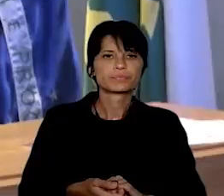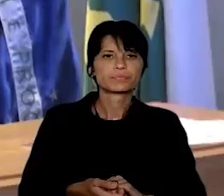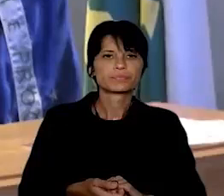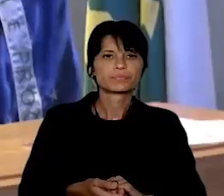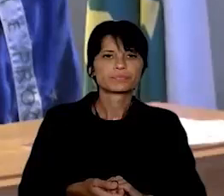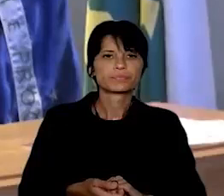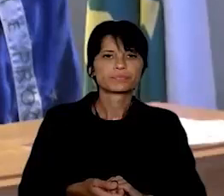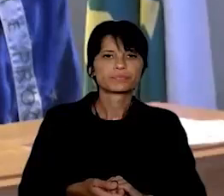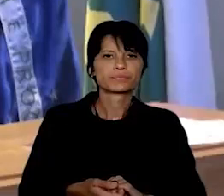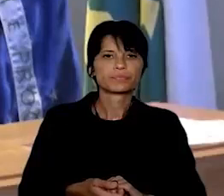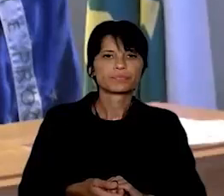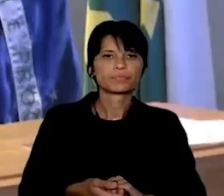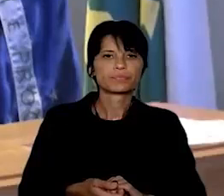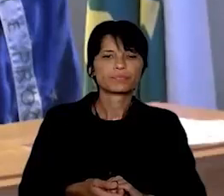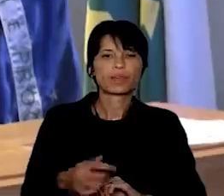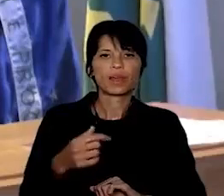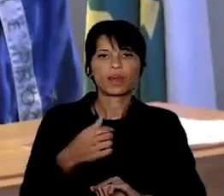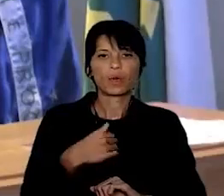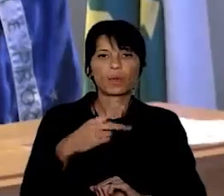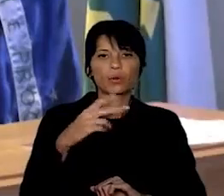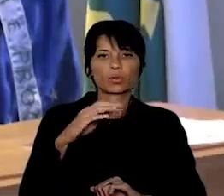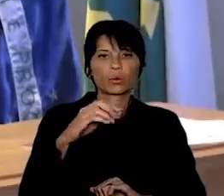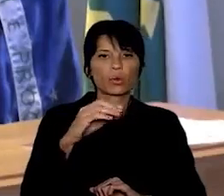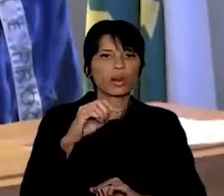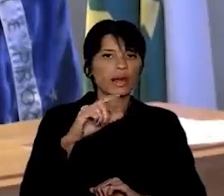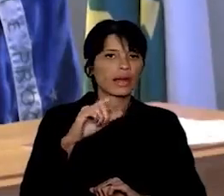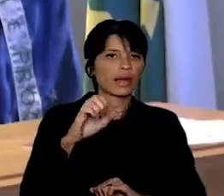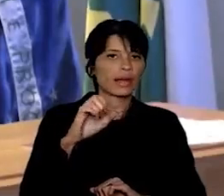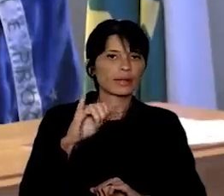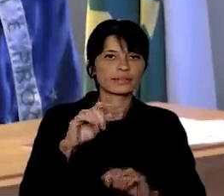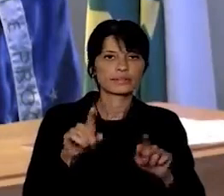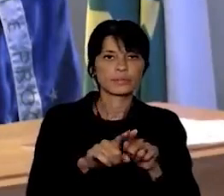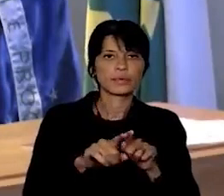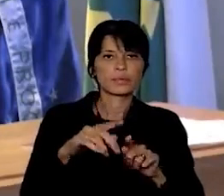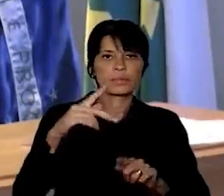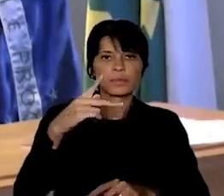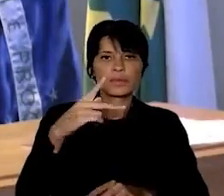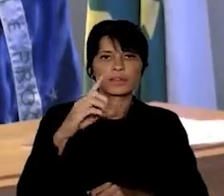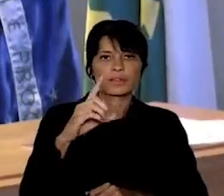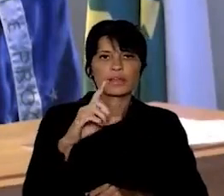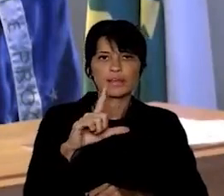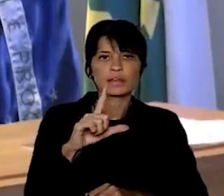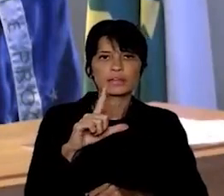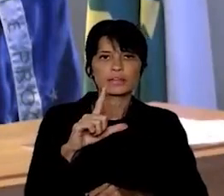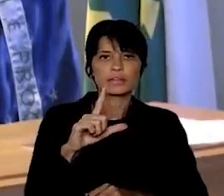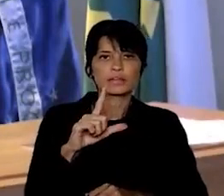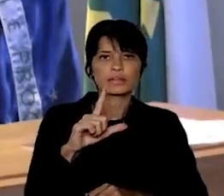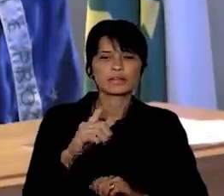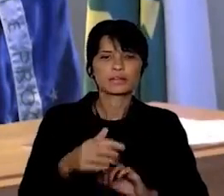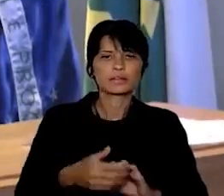eu acabei de protocolar aqui na casa um pdl para assustar os efeitos do de uma